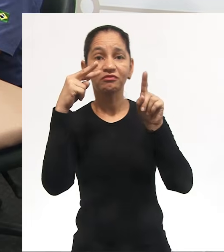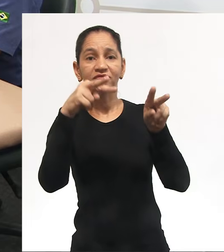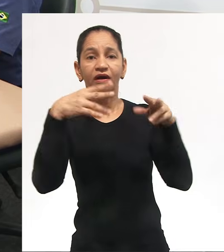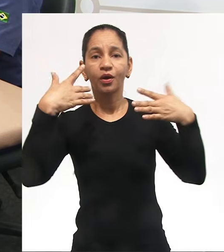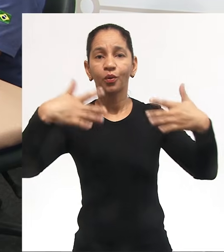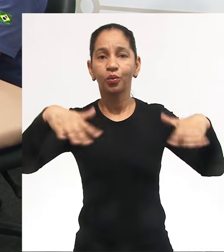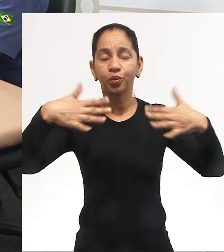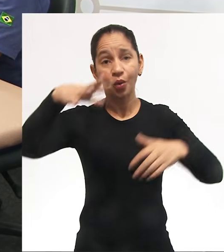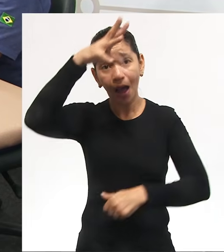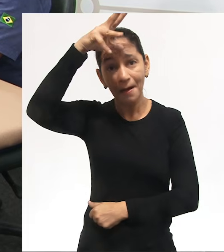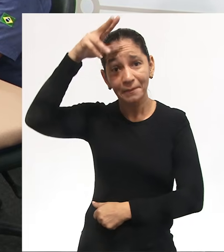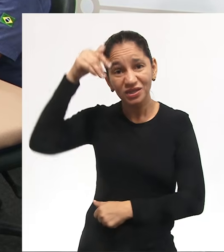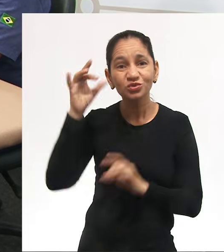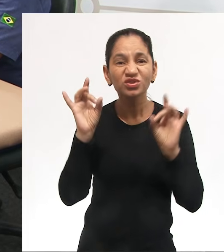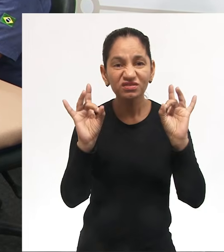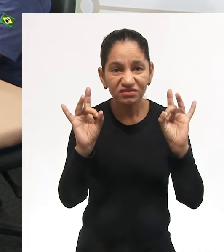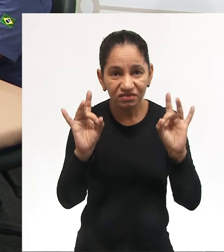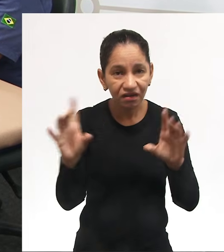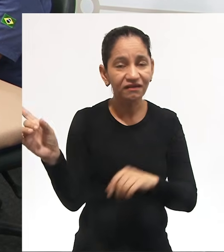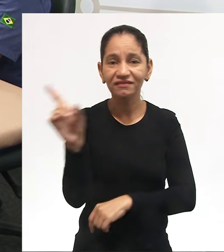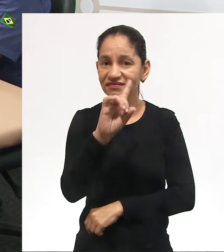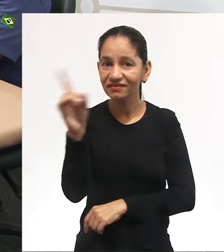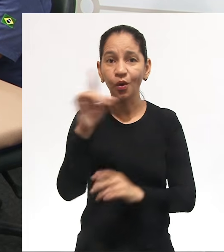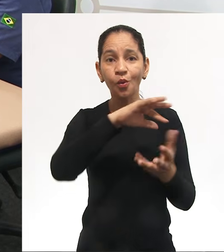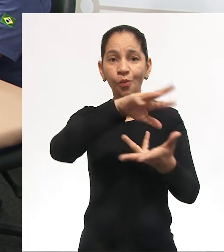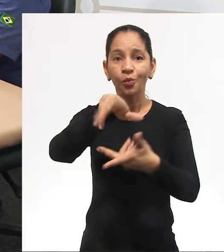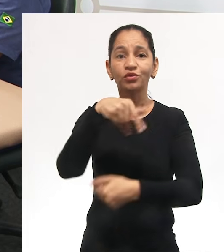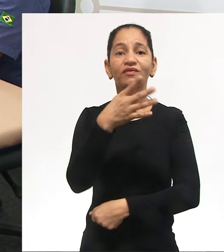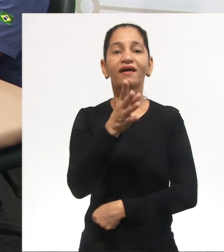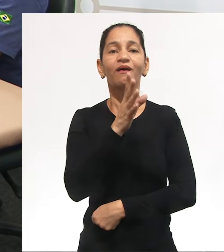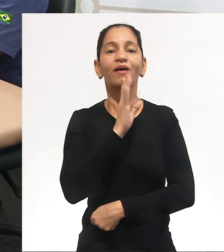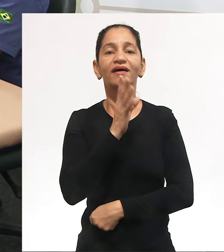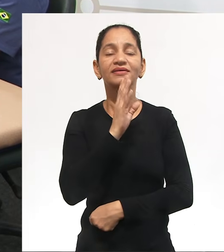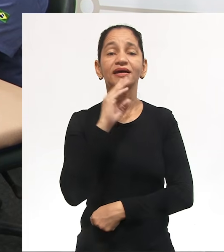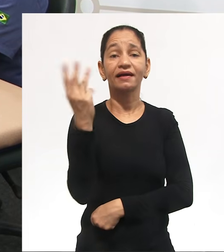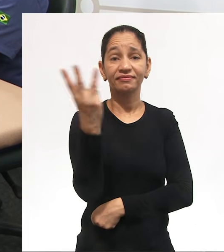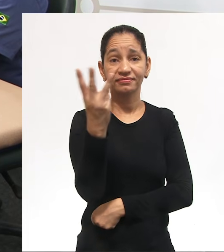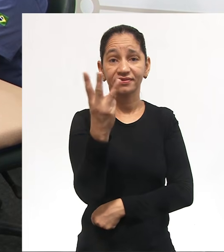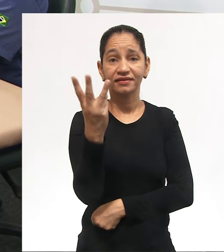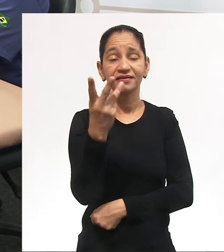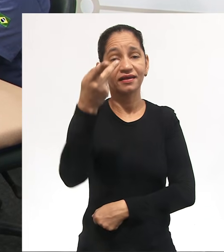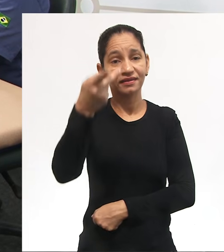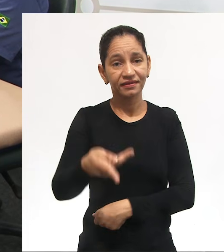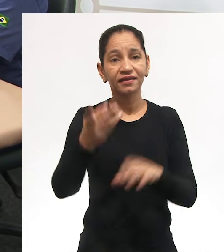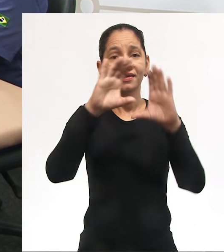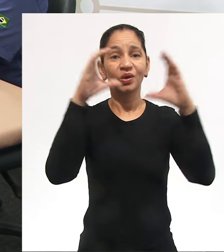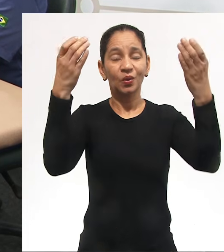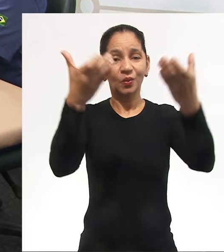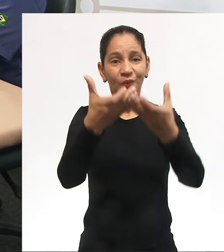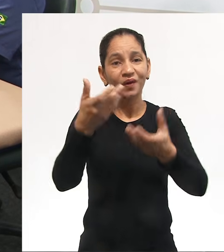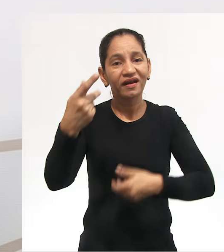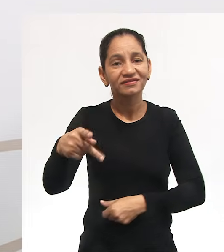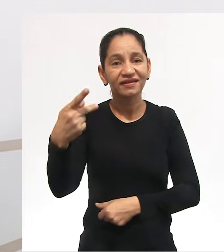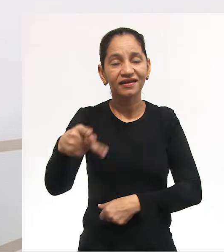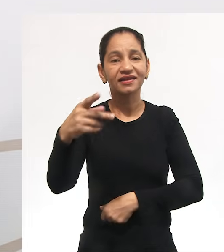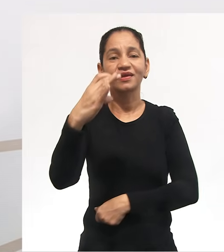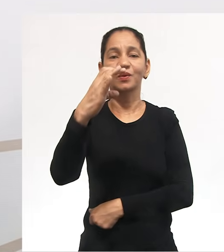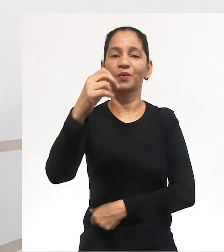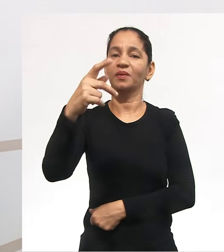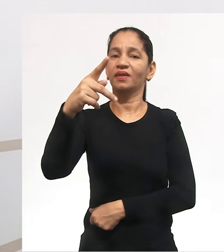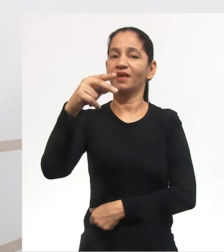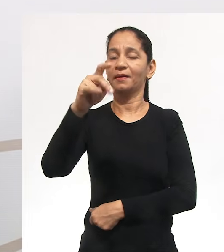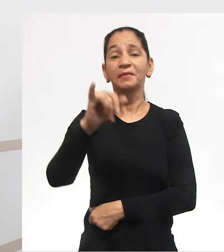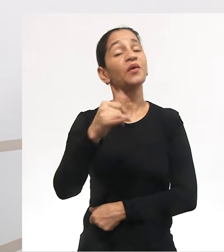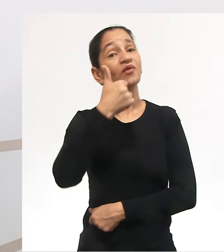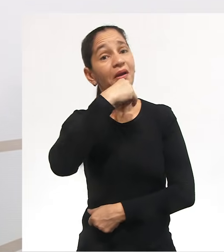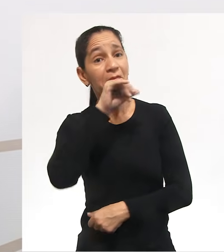Itapuã para o mundo, e né? De agora a Itapuã gente... para a Amazônia para o Olha aí, mundo. pela terceira vez os quadros vão ser expostos aqui no congresso, né, e eu estou